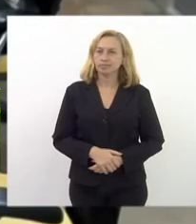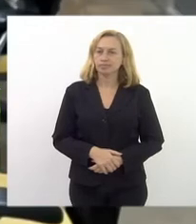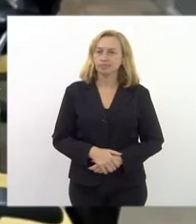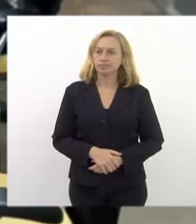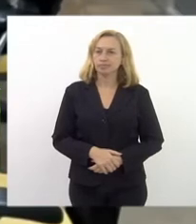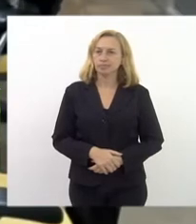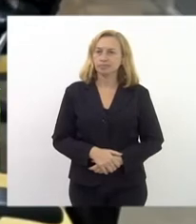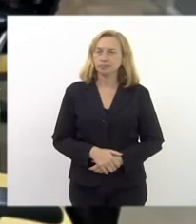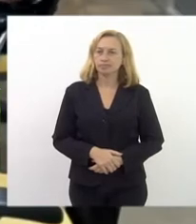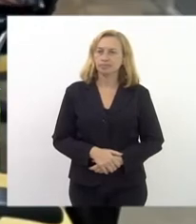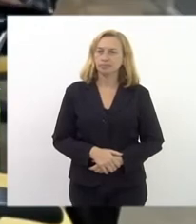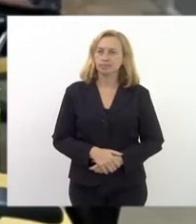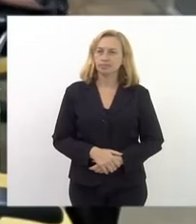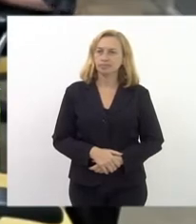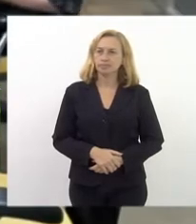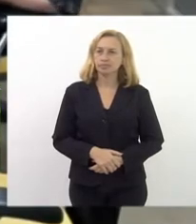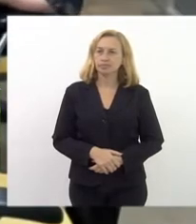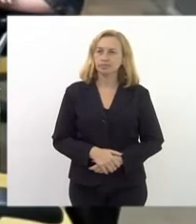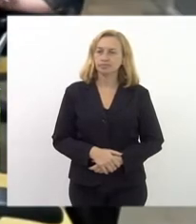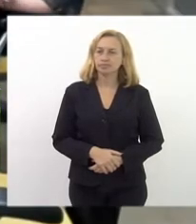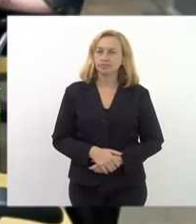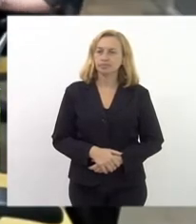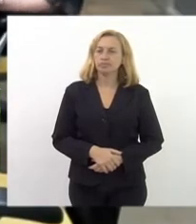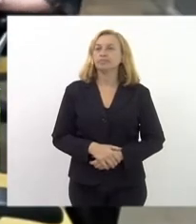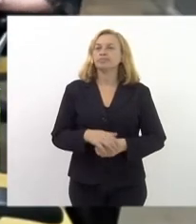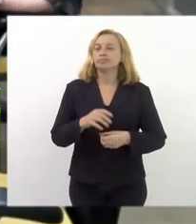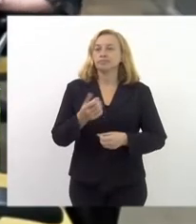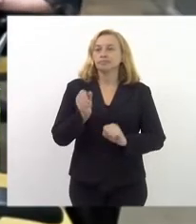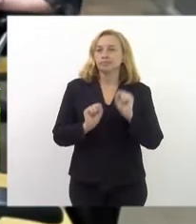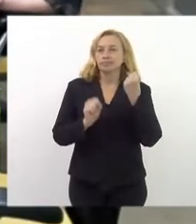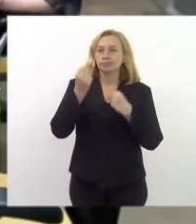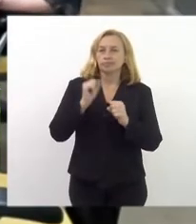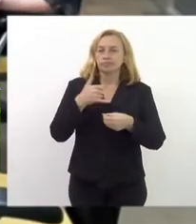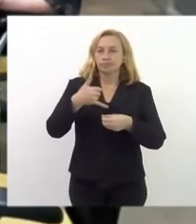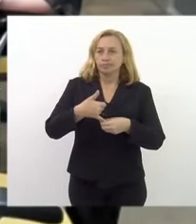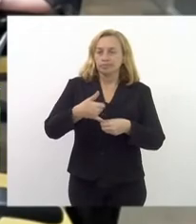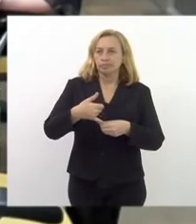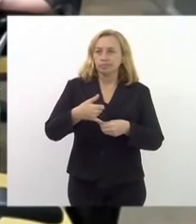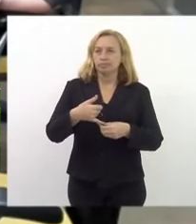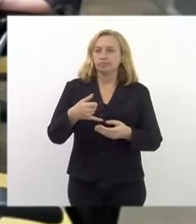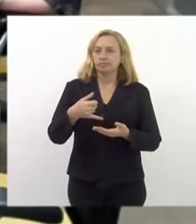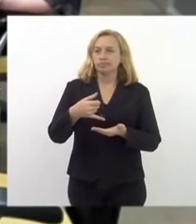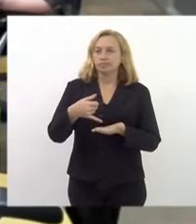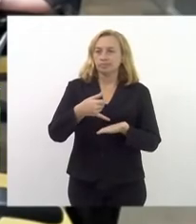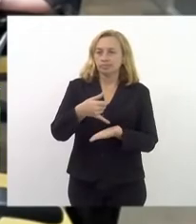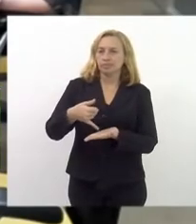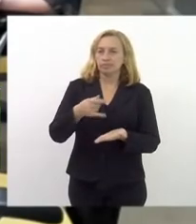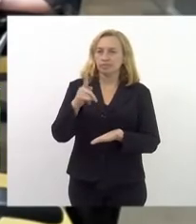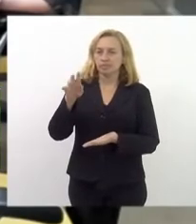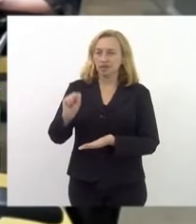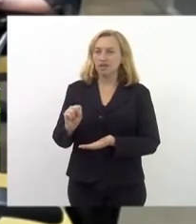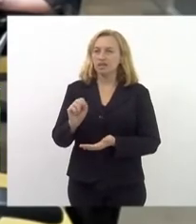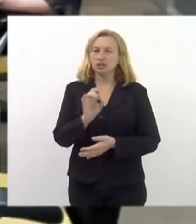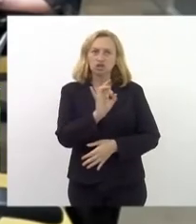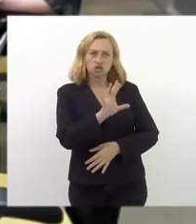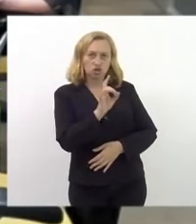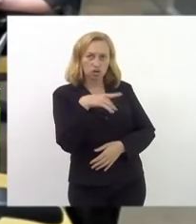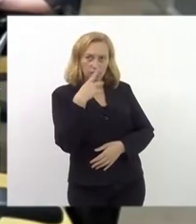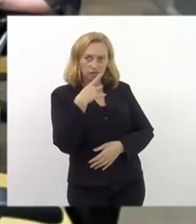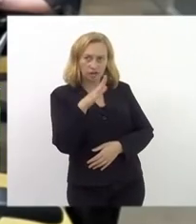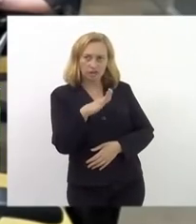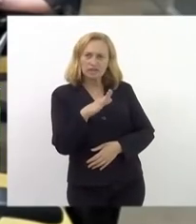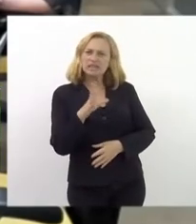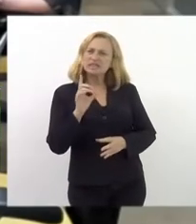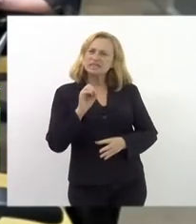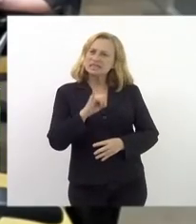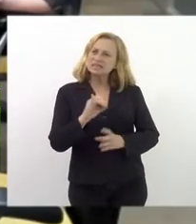obviamente, a indústria de óleo e gás aqui. Nelson, Sim. Só um pitacozinho, porque, na verdade, se